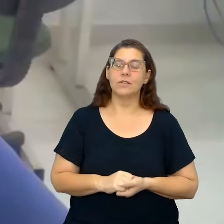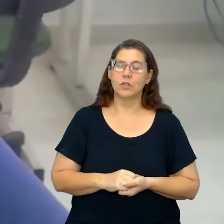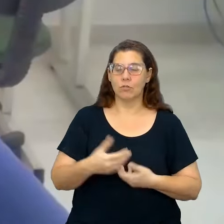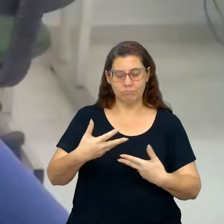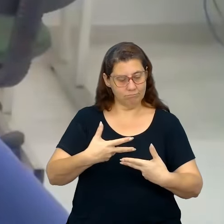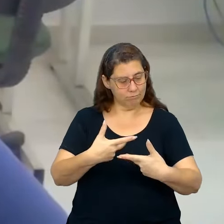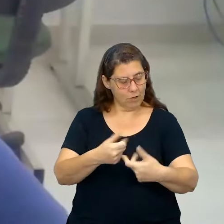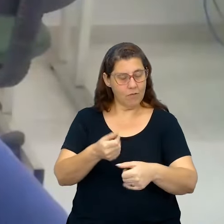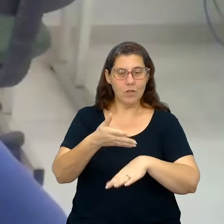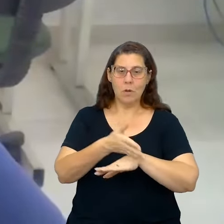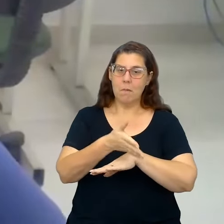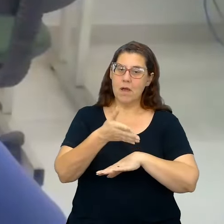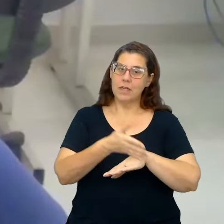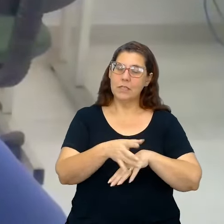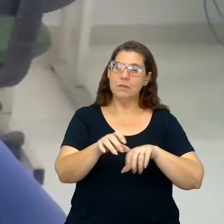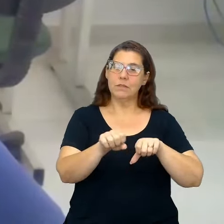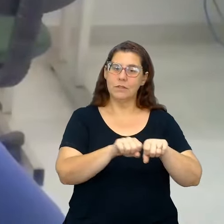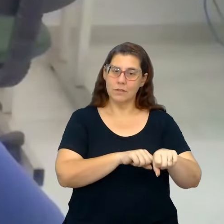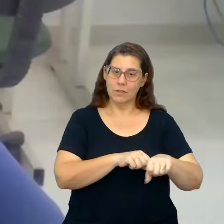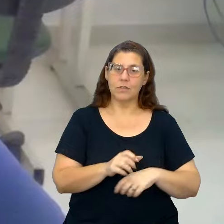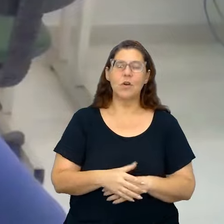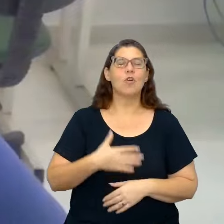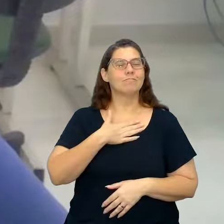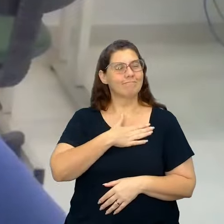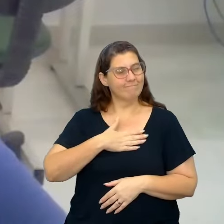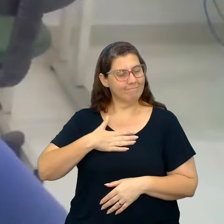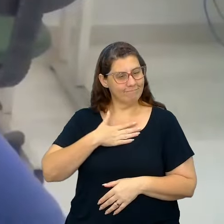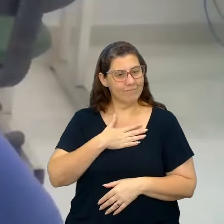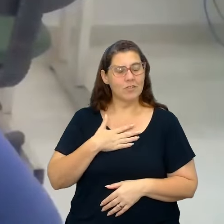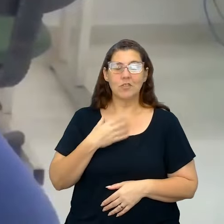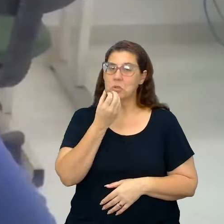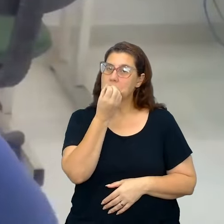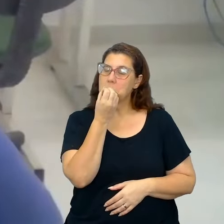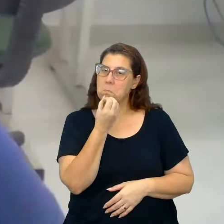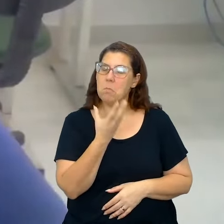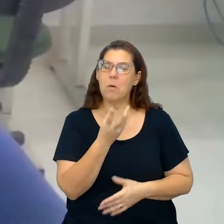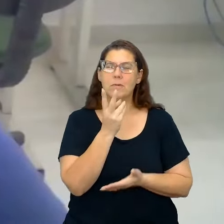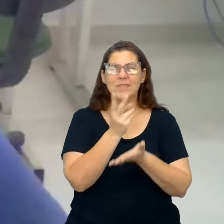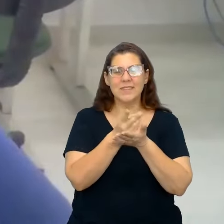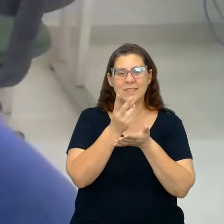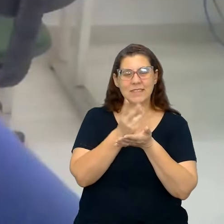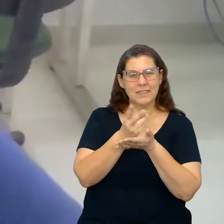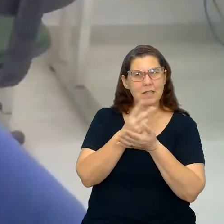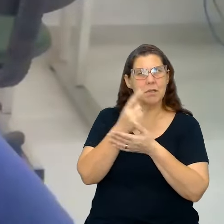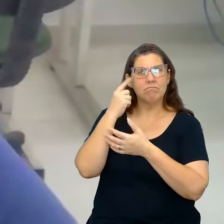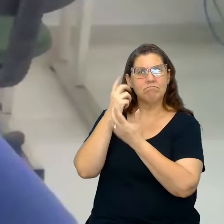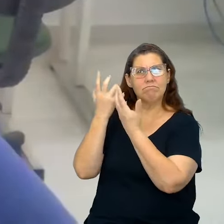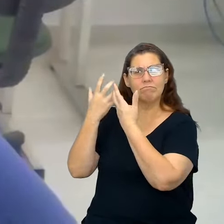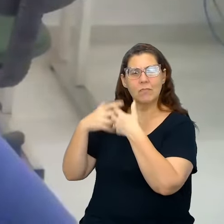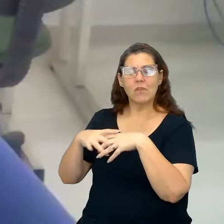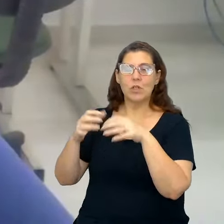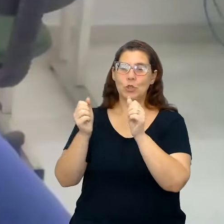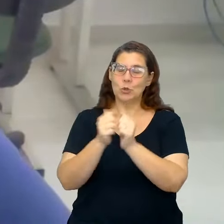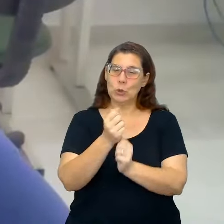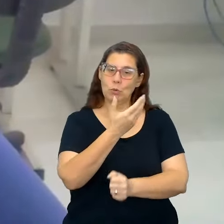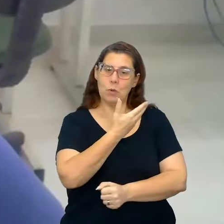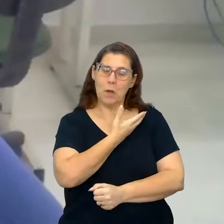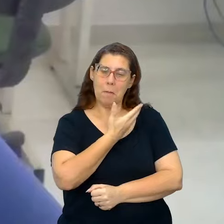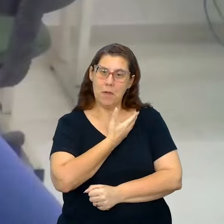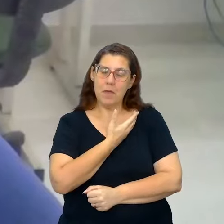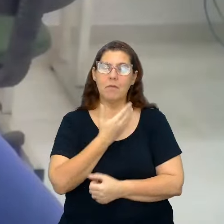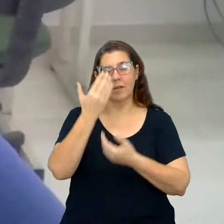convite, participar dessa formação, gostei muito, é muito bom sempre refletir aqui junto com colegas.